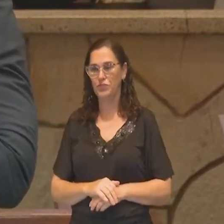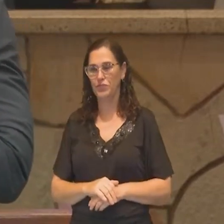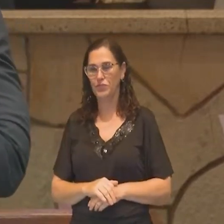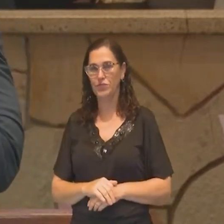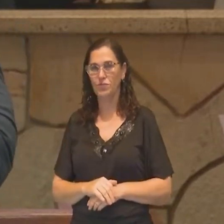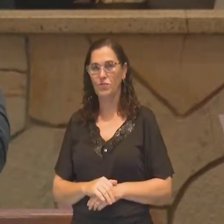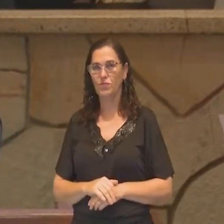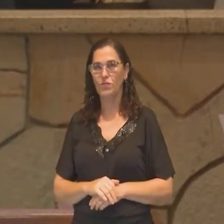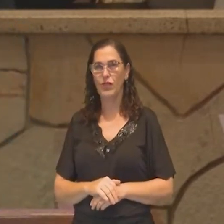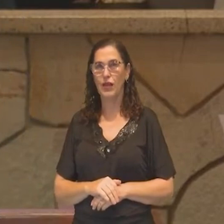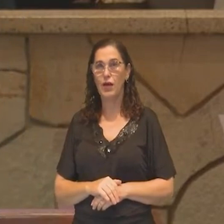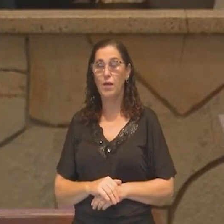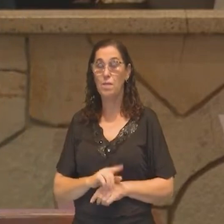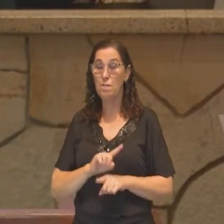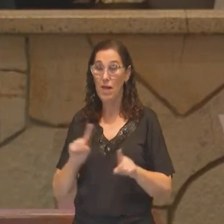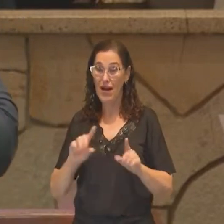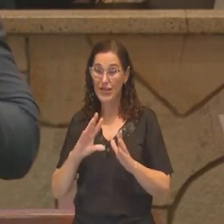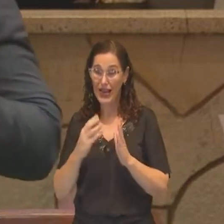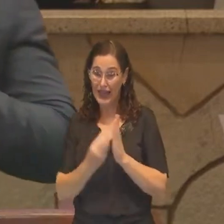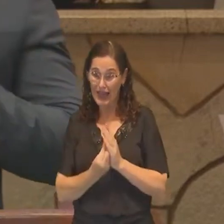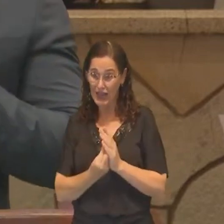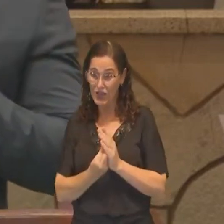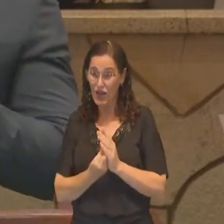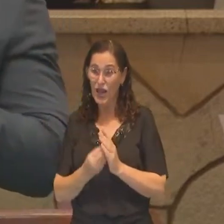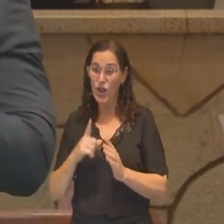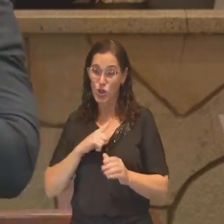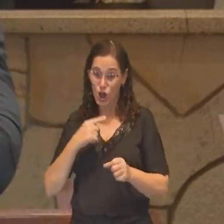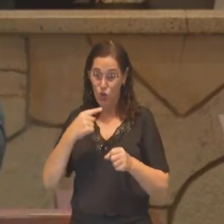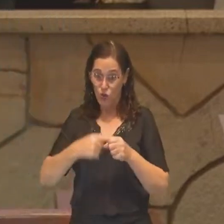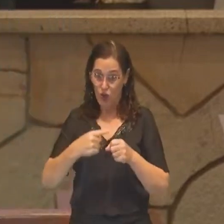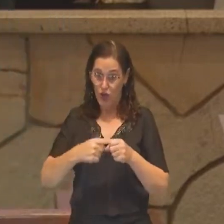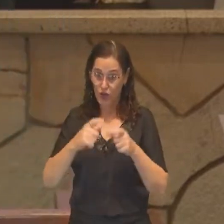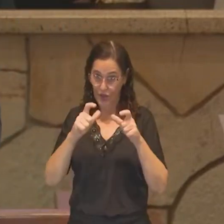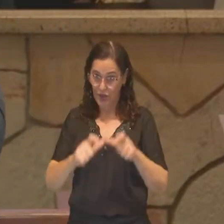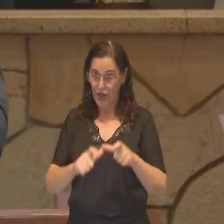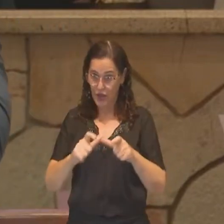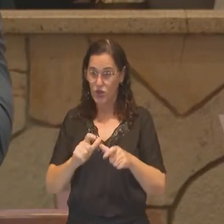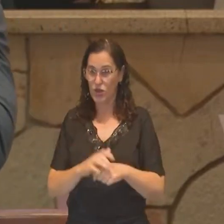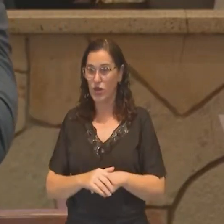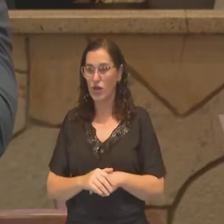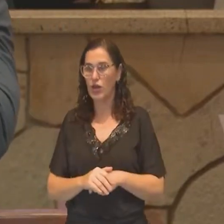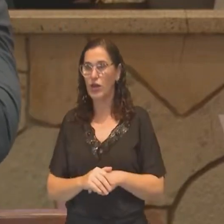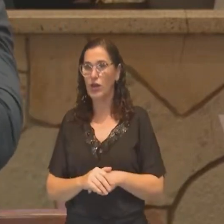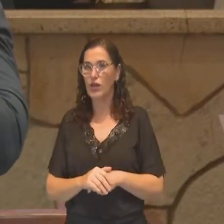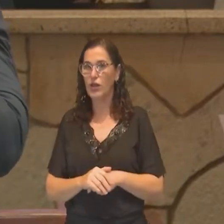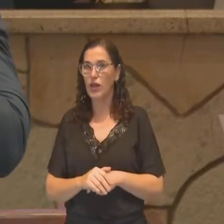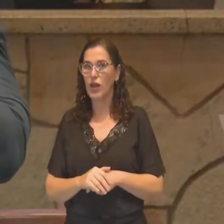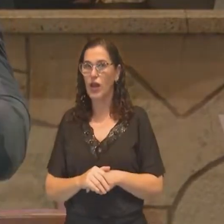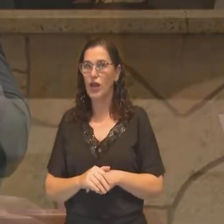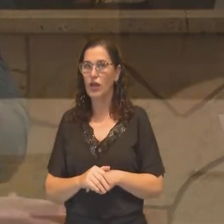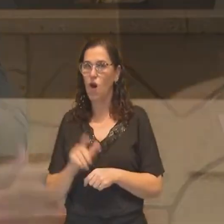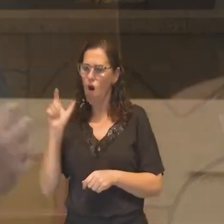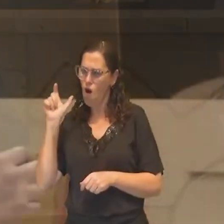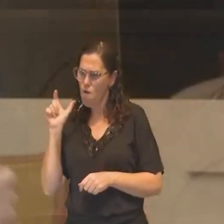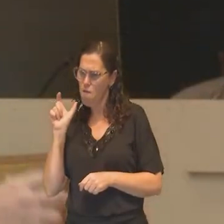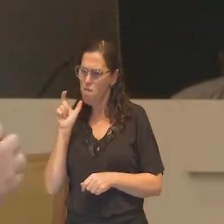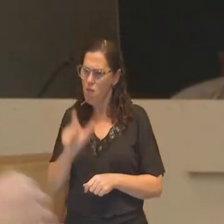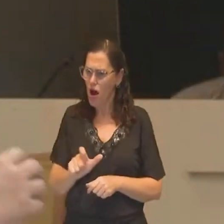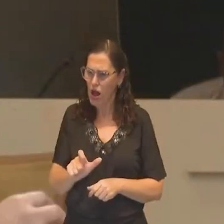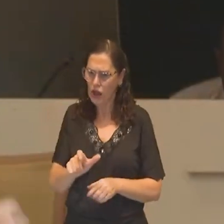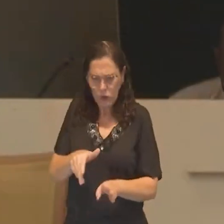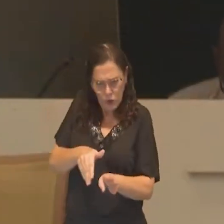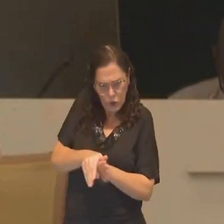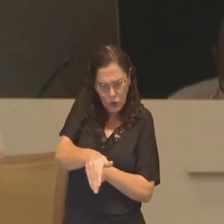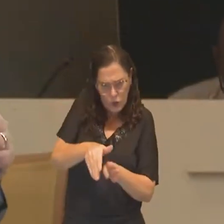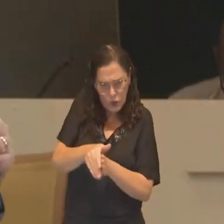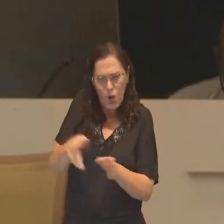Mas aquela igreja localizada naquele lugar está recebendo essa palavra, essa